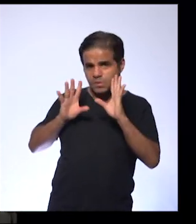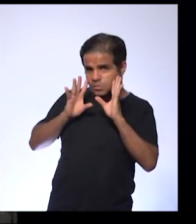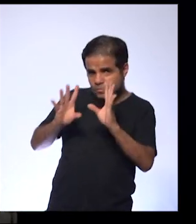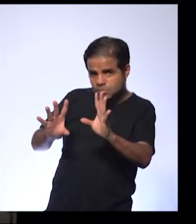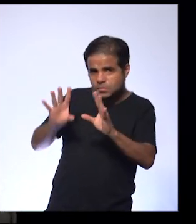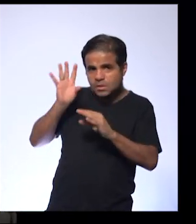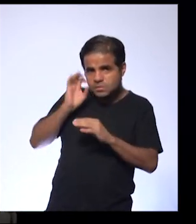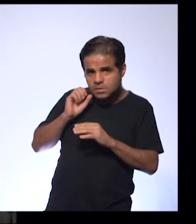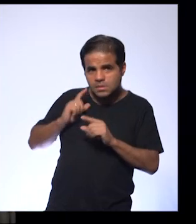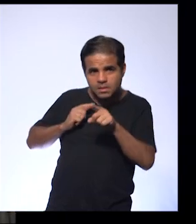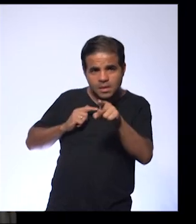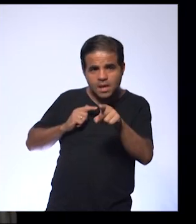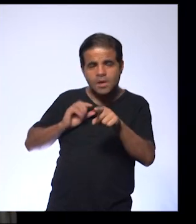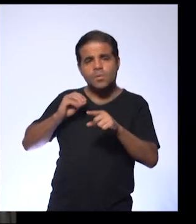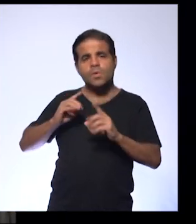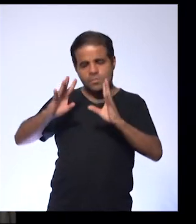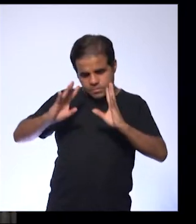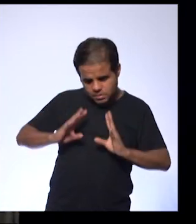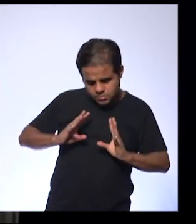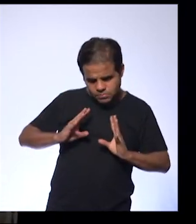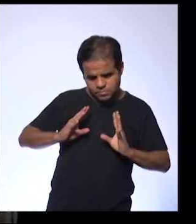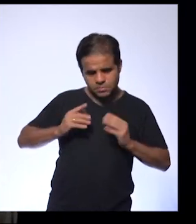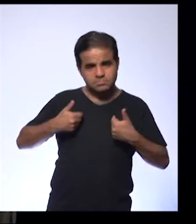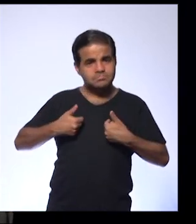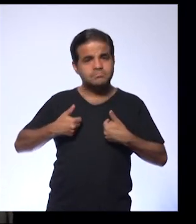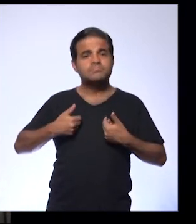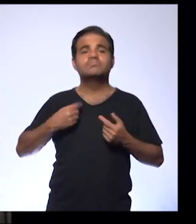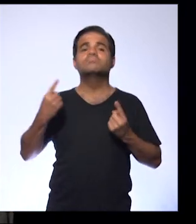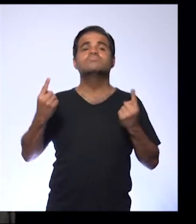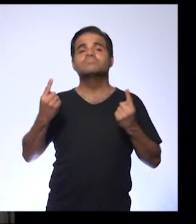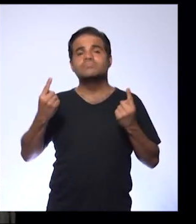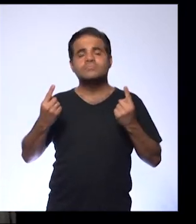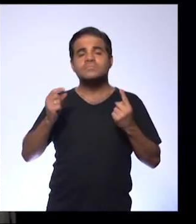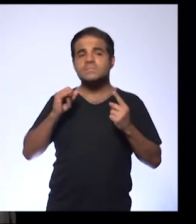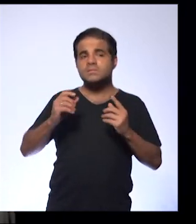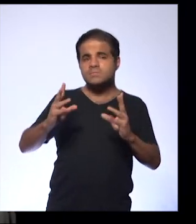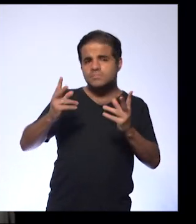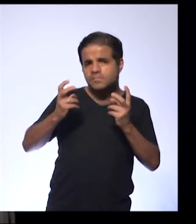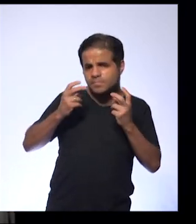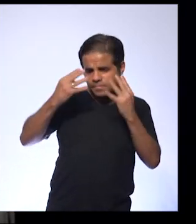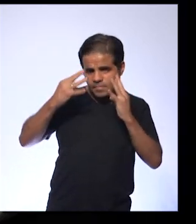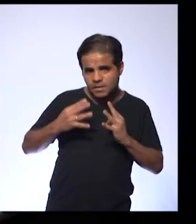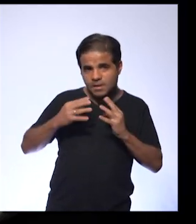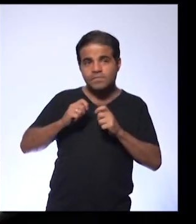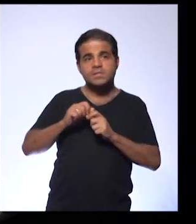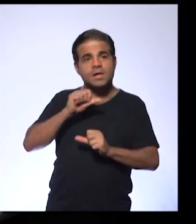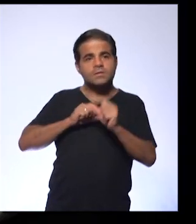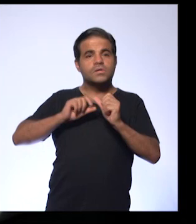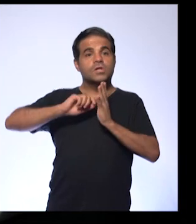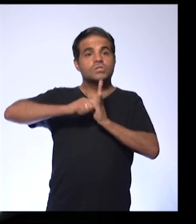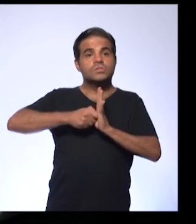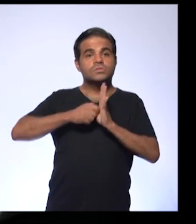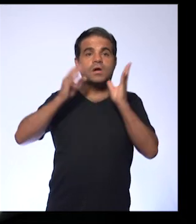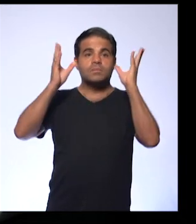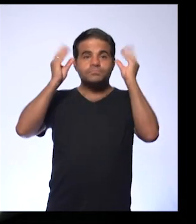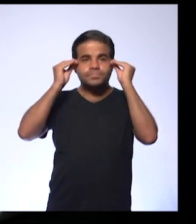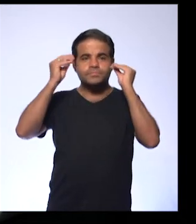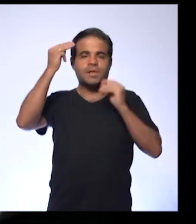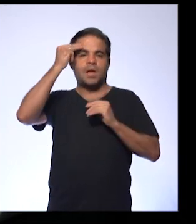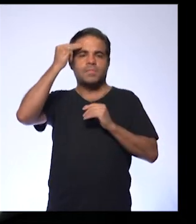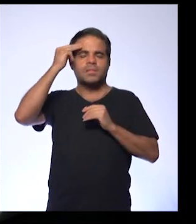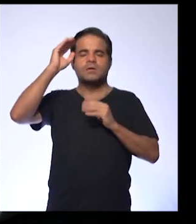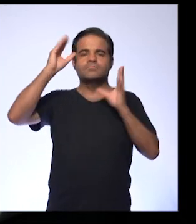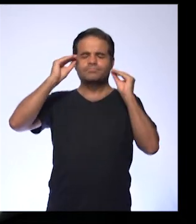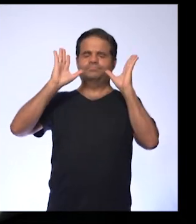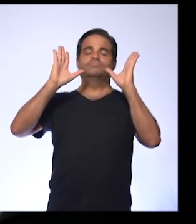escuta ou você se escuta. E ao perceber que está se escutando, fazer a correção, desligar o falador mental e se